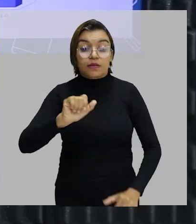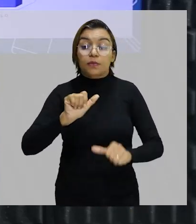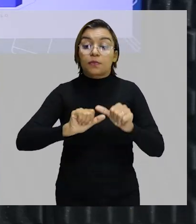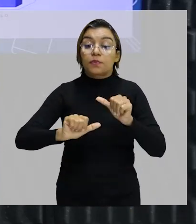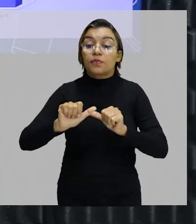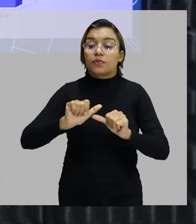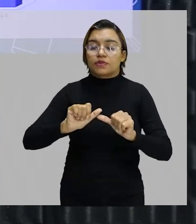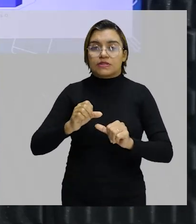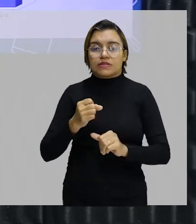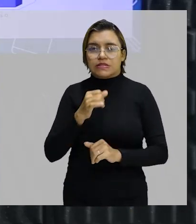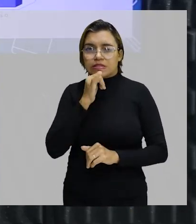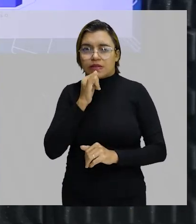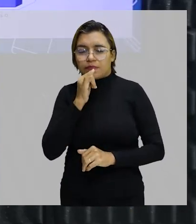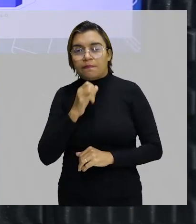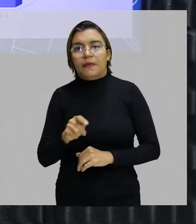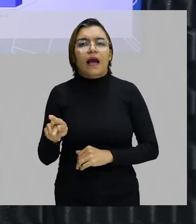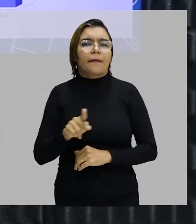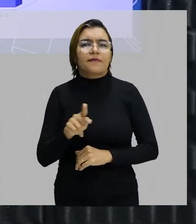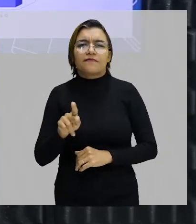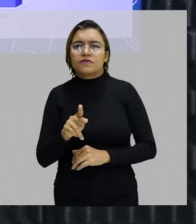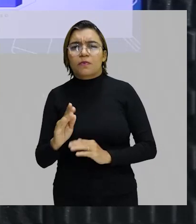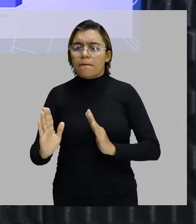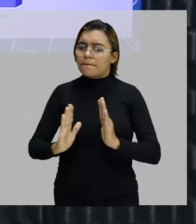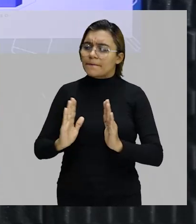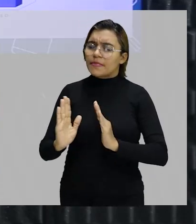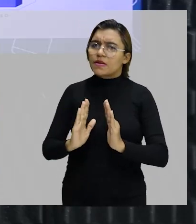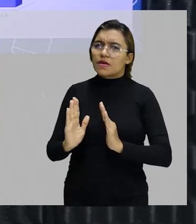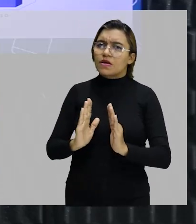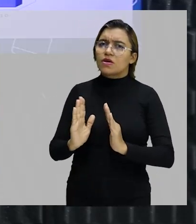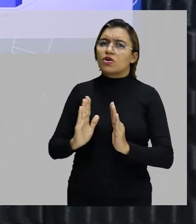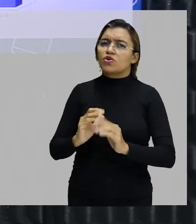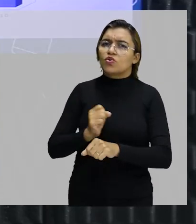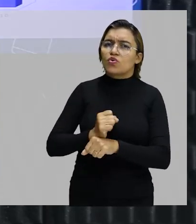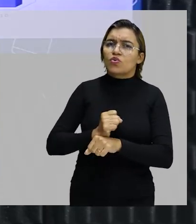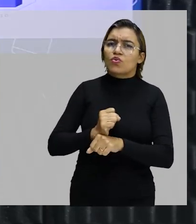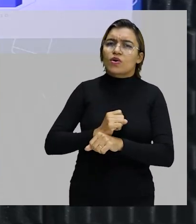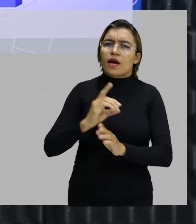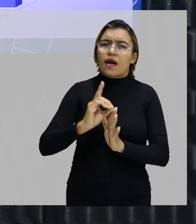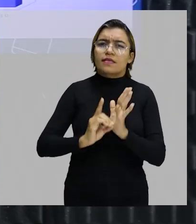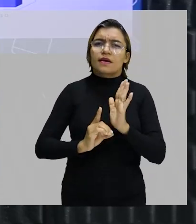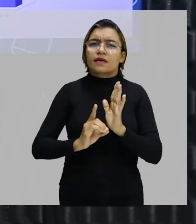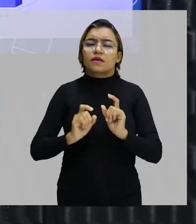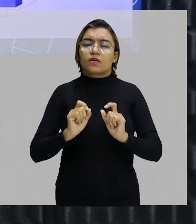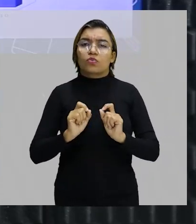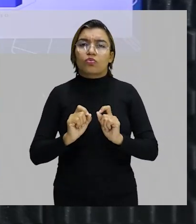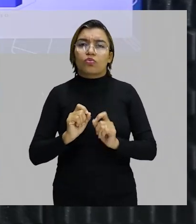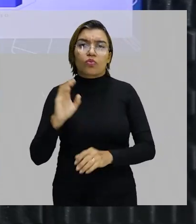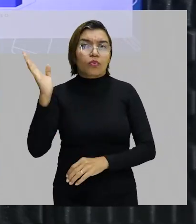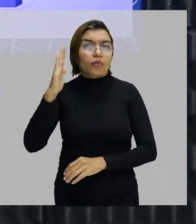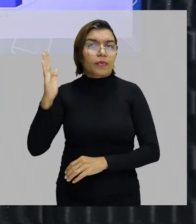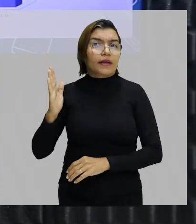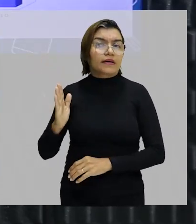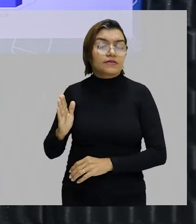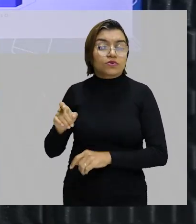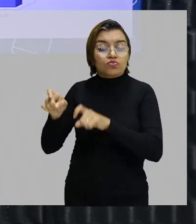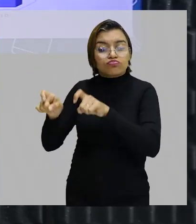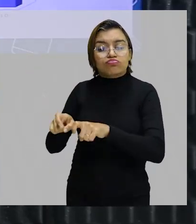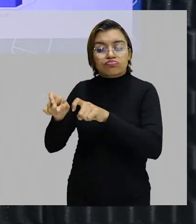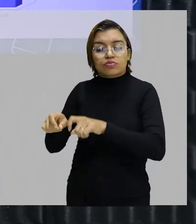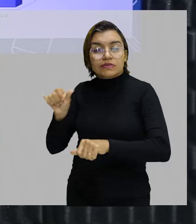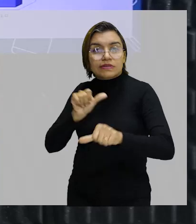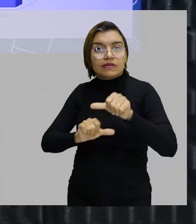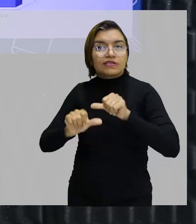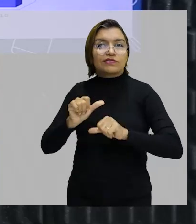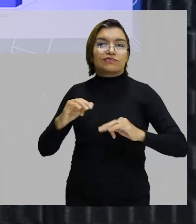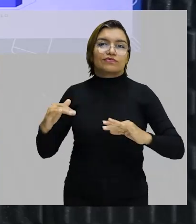Se eu perguntar, Marcos, qual é o período ali, qual é a fase, qual é o ano, a década que o Brasil deixa de ser um país rural para se